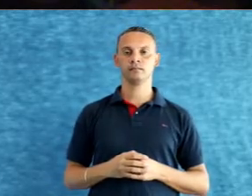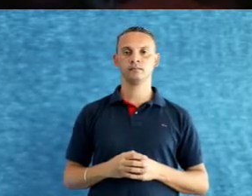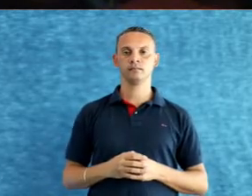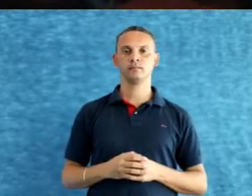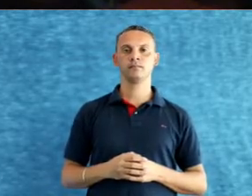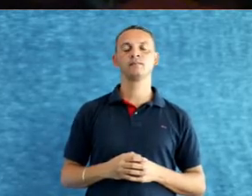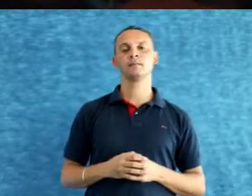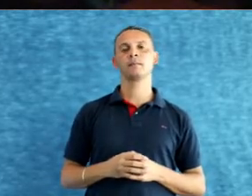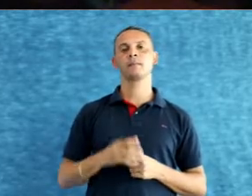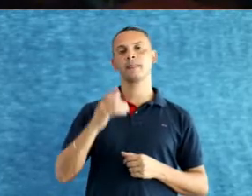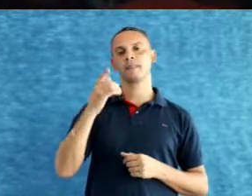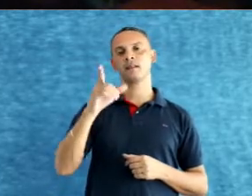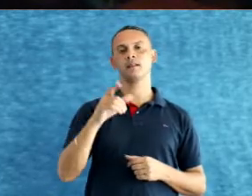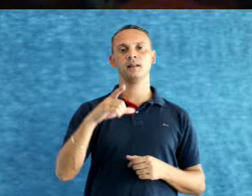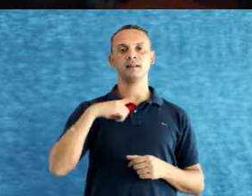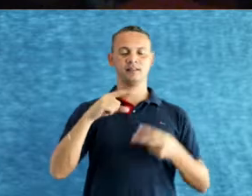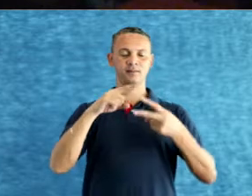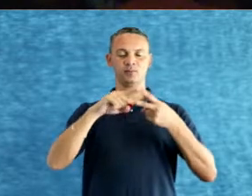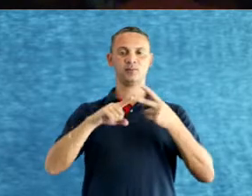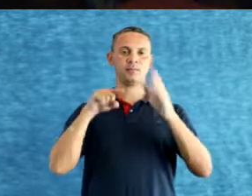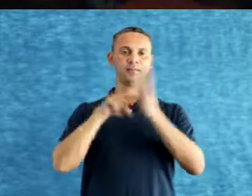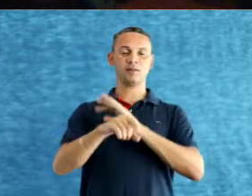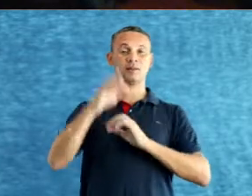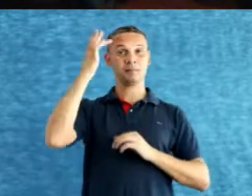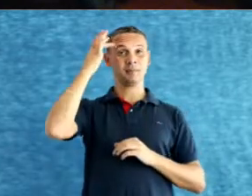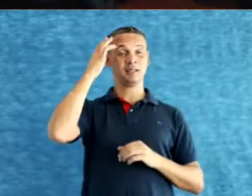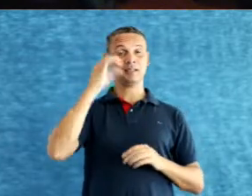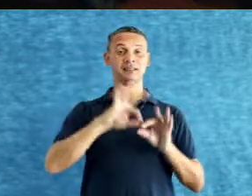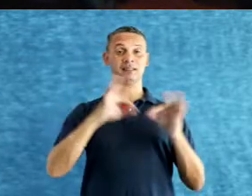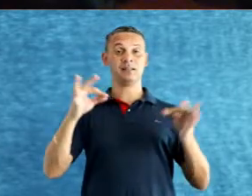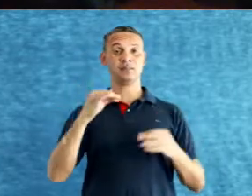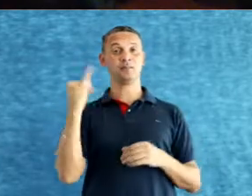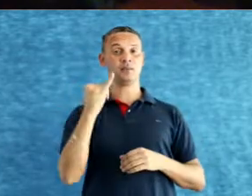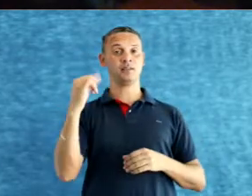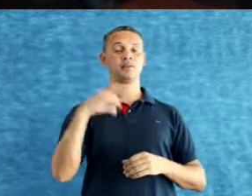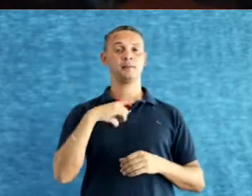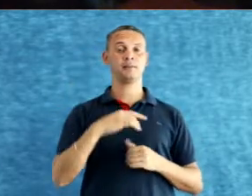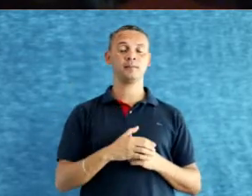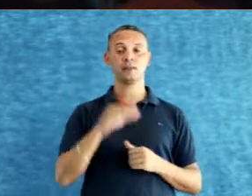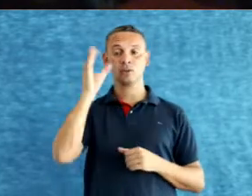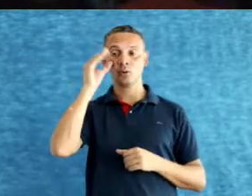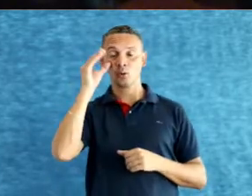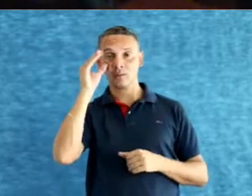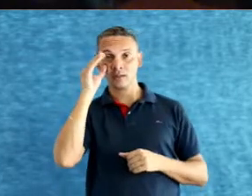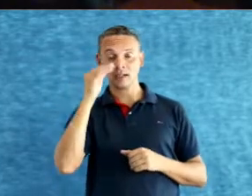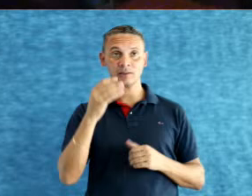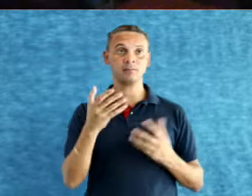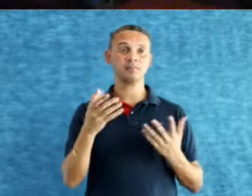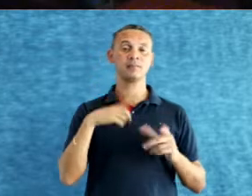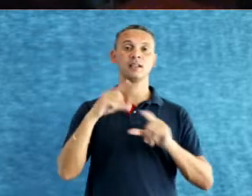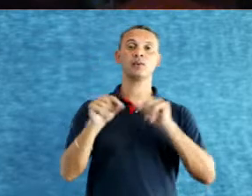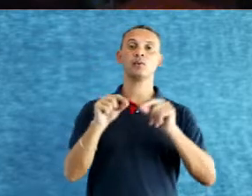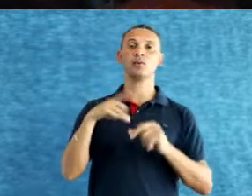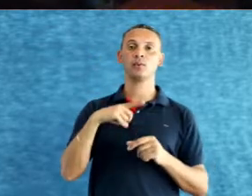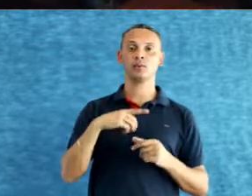Nízia Floresta, a impressão que eu tenho, que ela está no inconsciente coletivo de toda mulher, pelo menos das feministas. Sabe, está lá